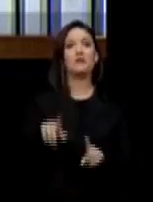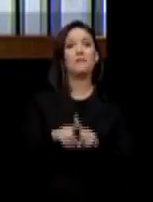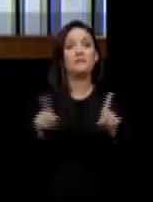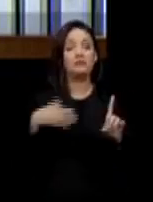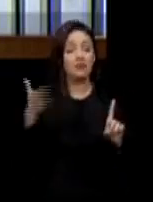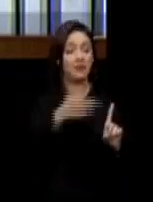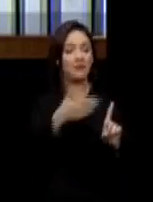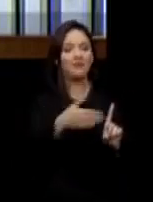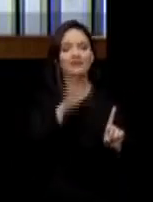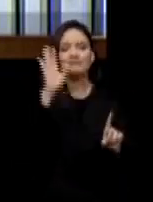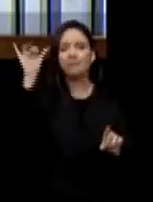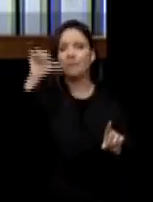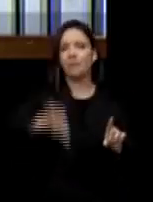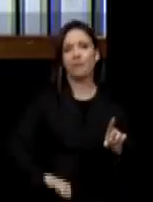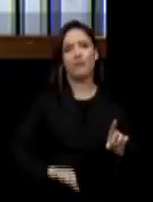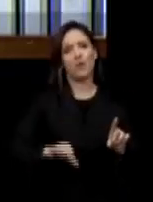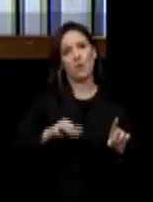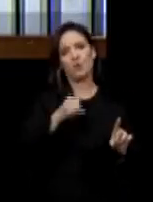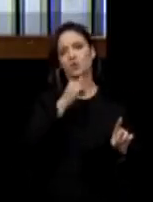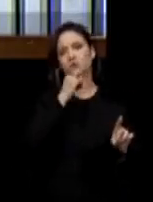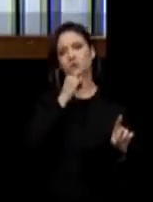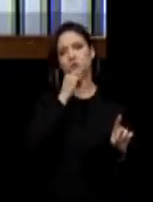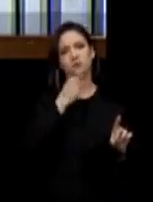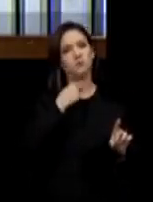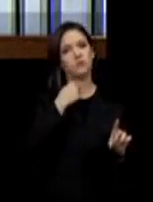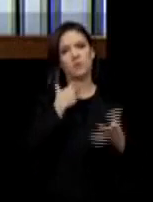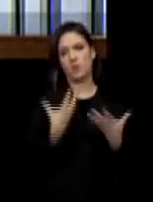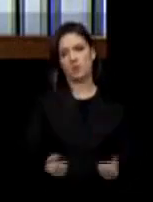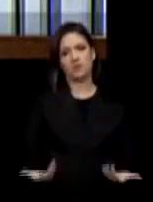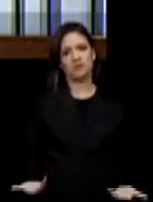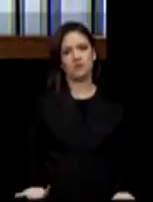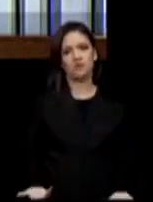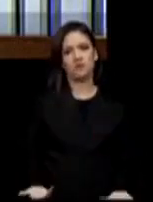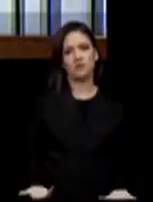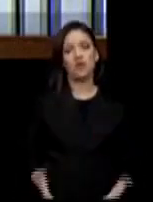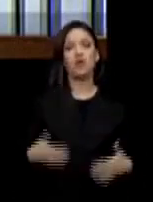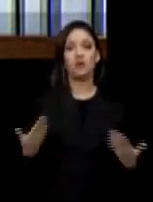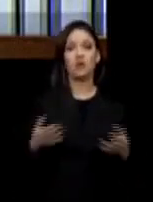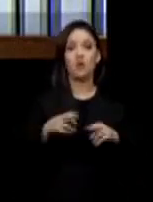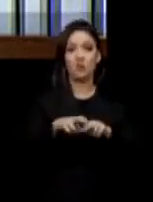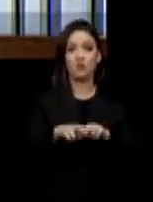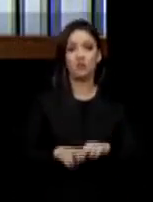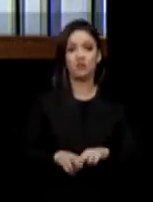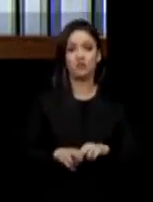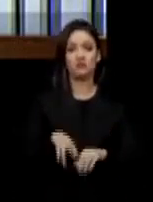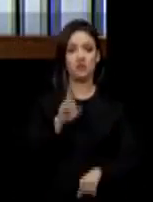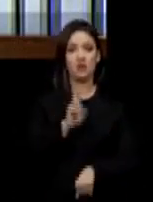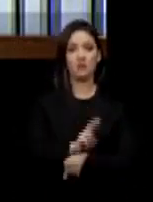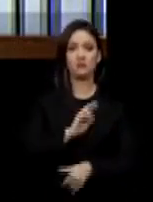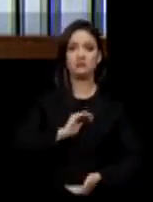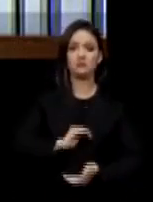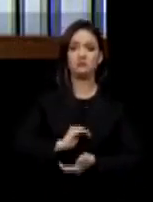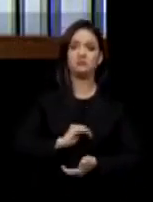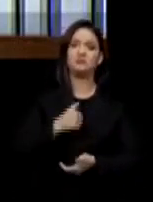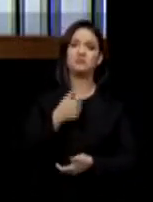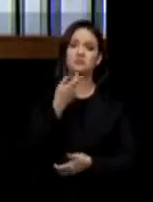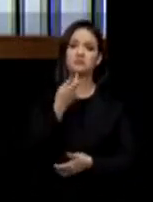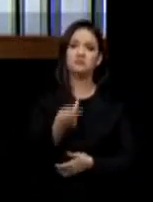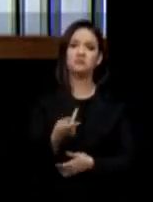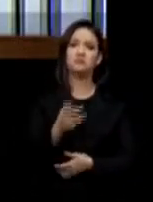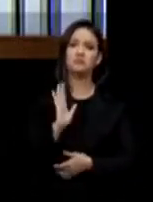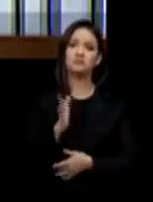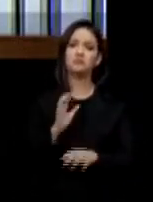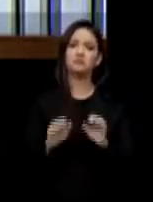ainda mais lamentáveis e intoleráveis. Por isso, em nome da Corte, gostaria de deixar